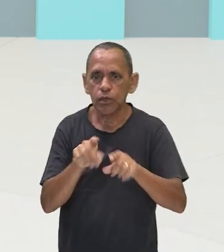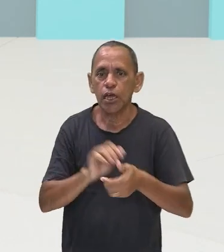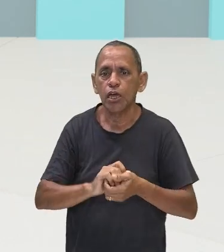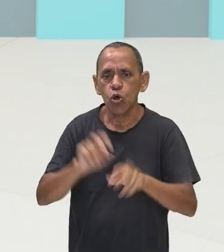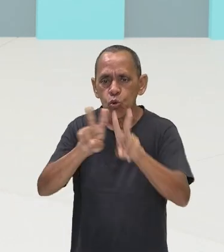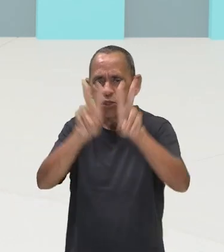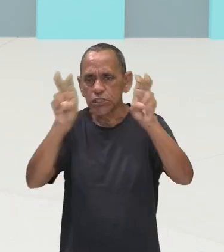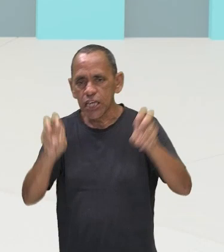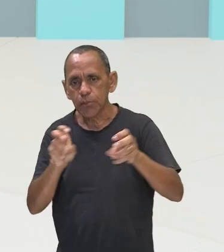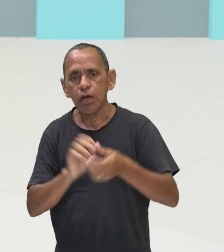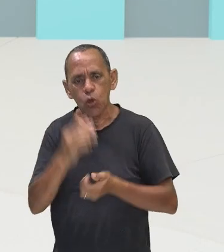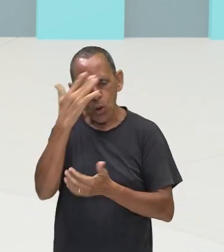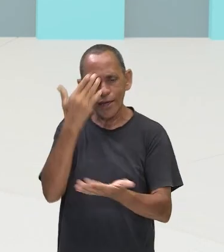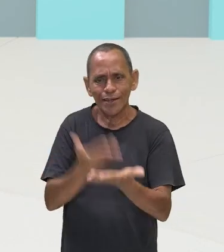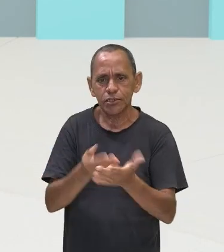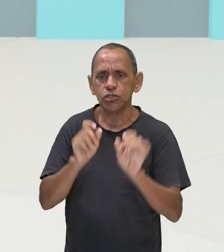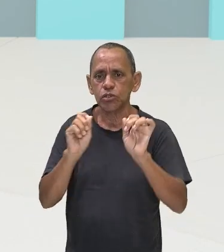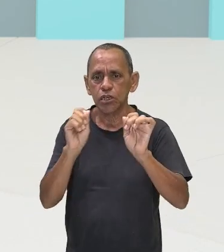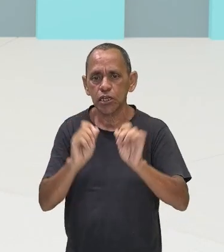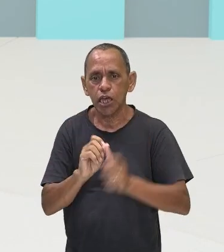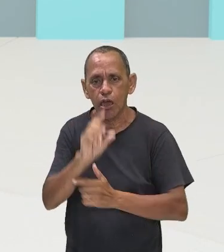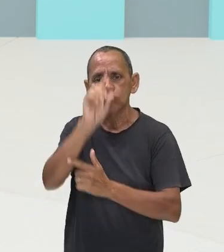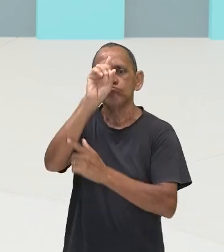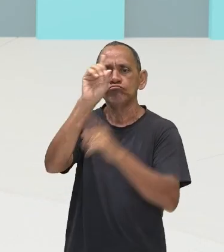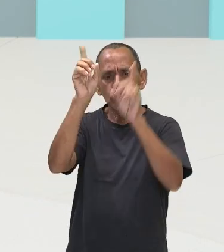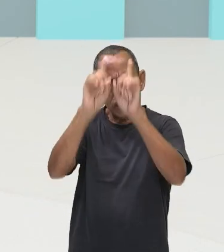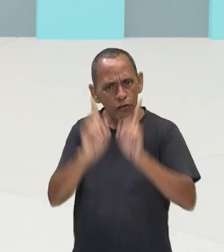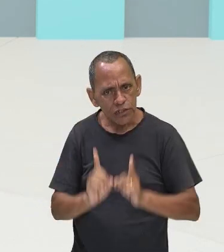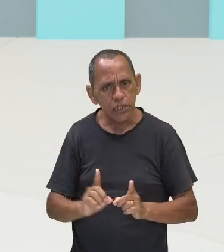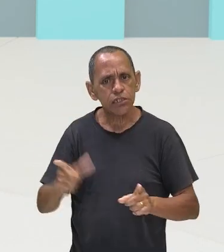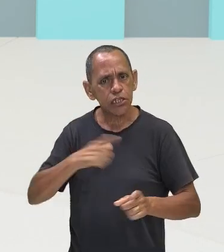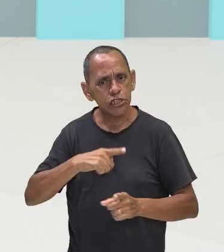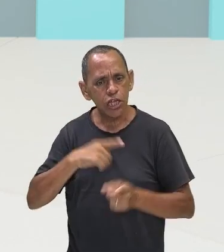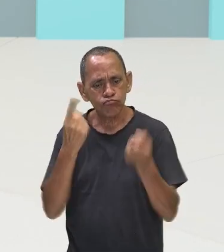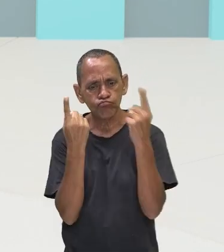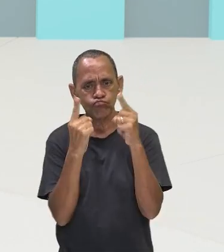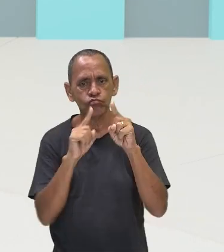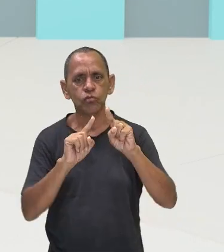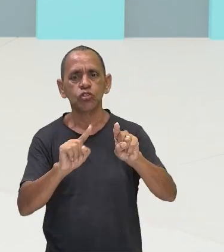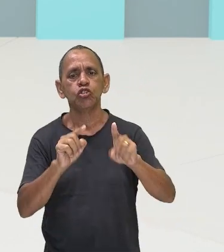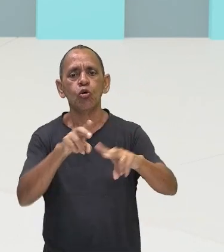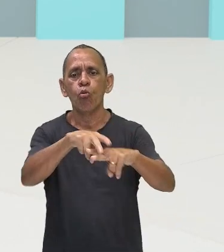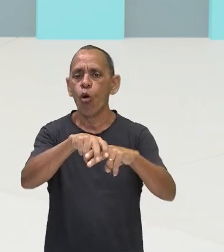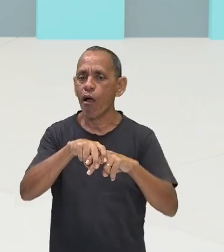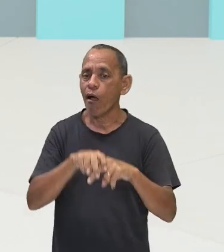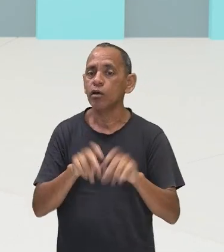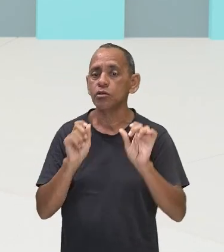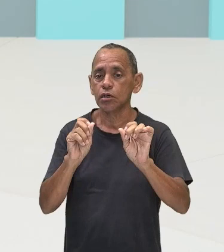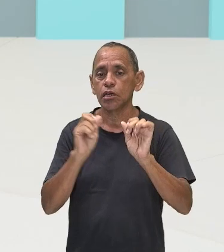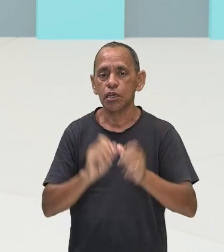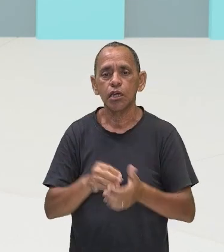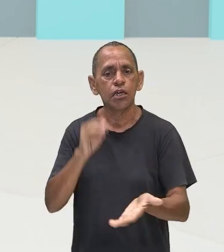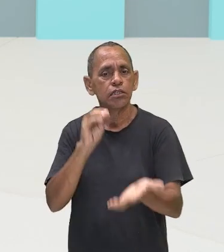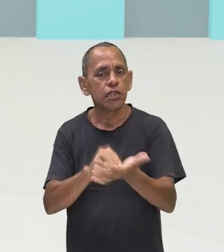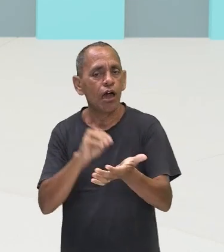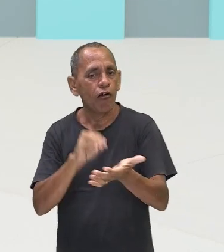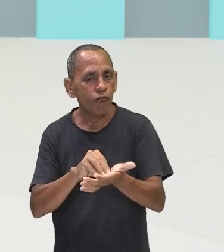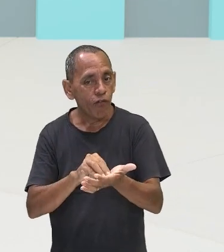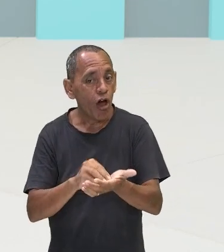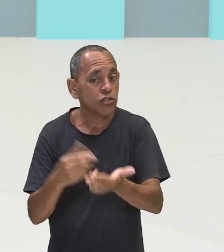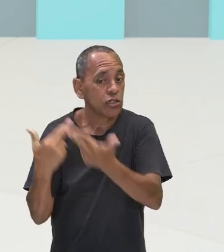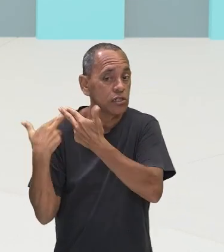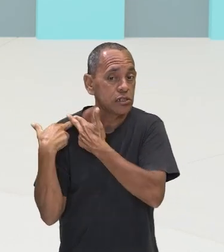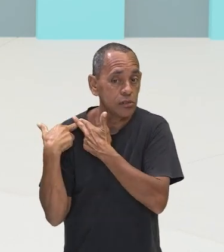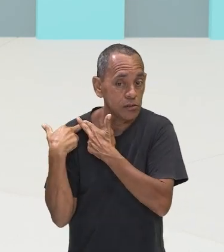que os deficientes aí têm desafios por causa do descaso estatal, então eu posso dizer, olha, a formação